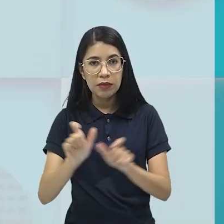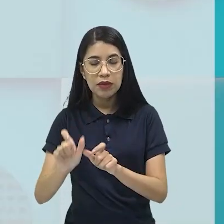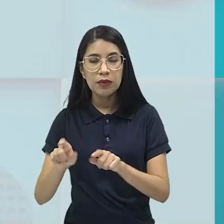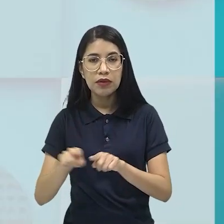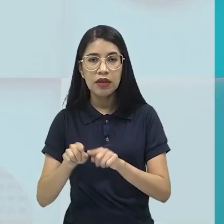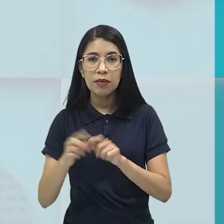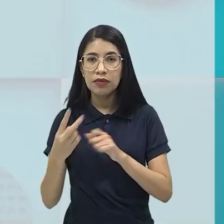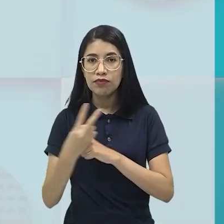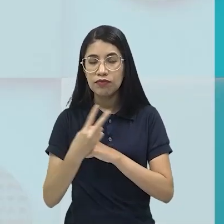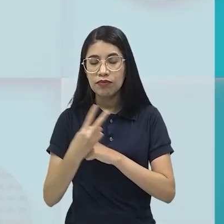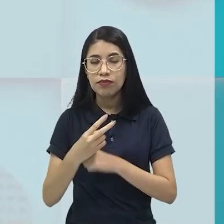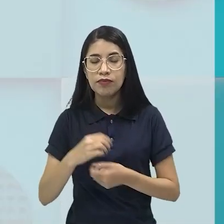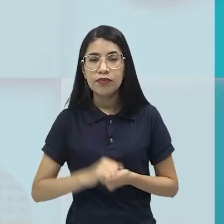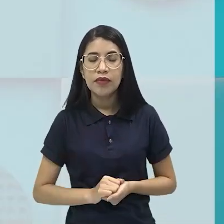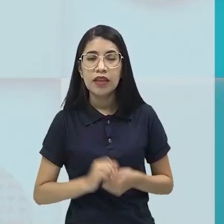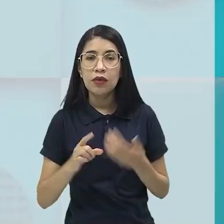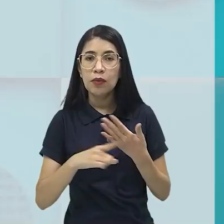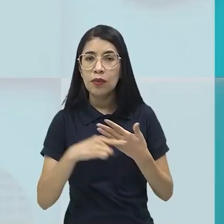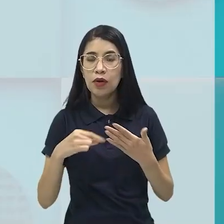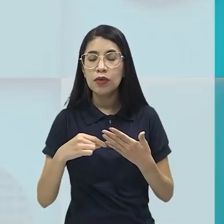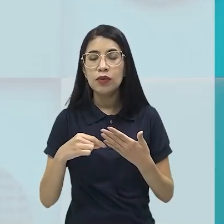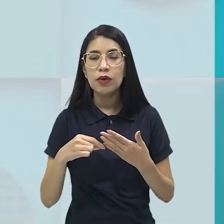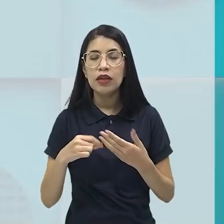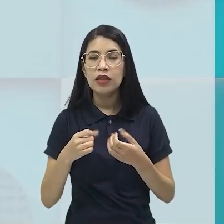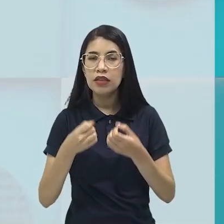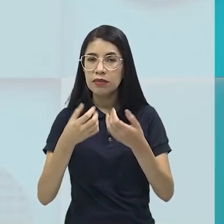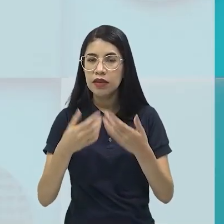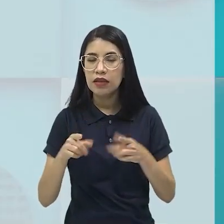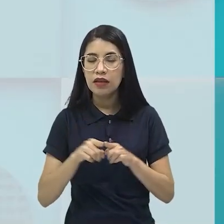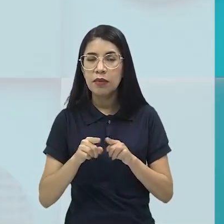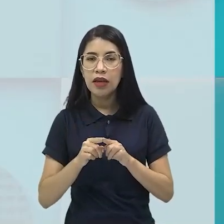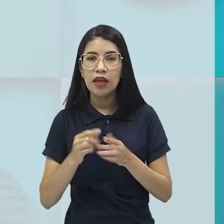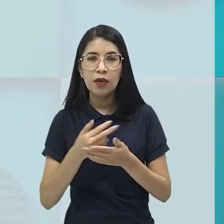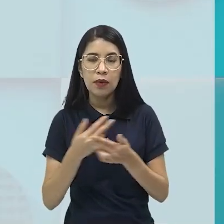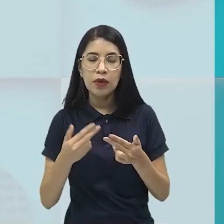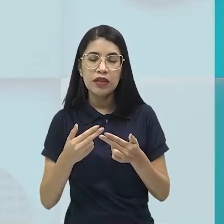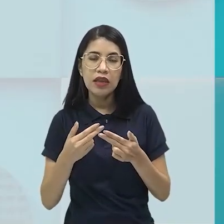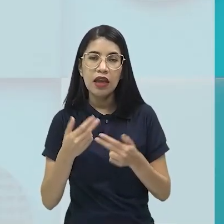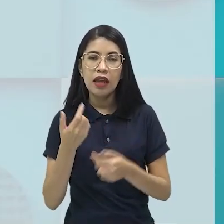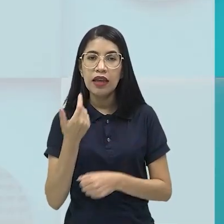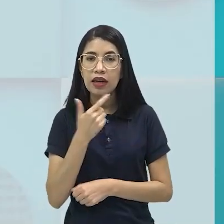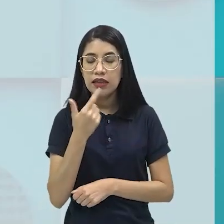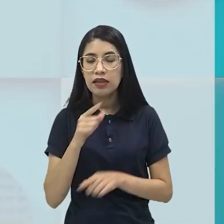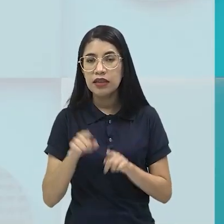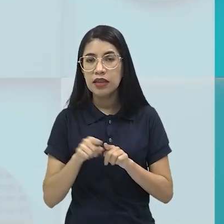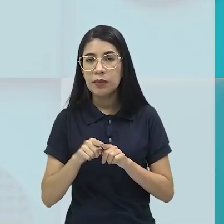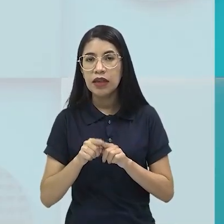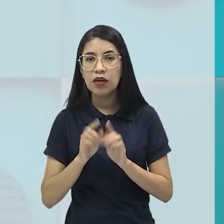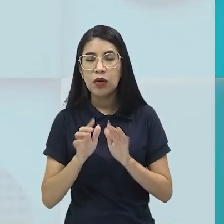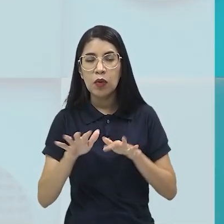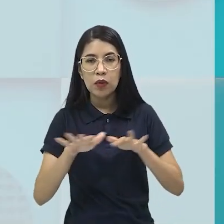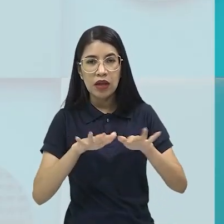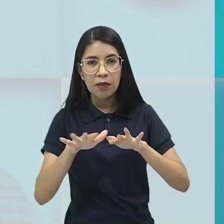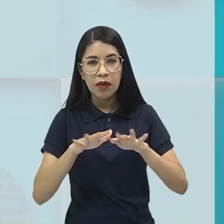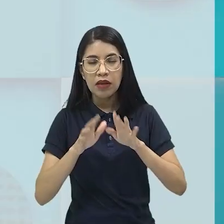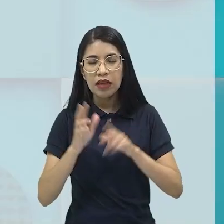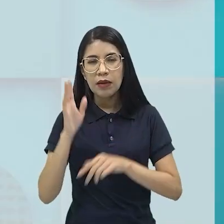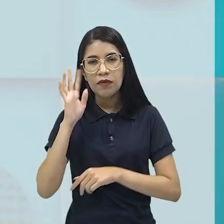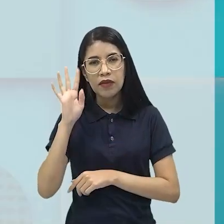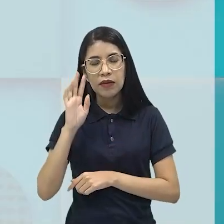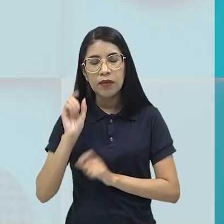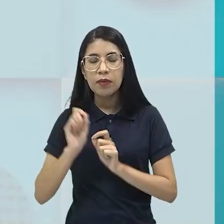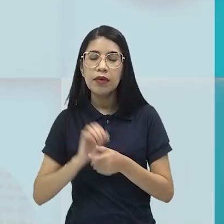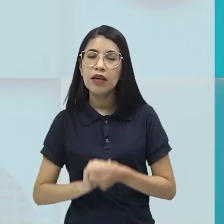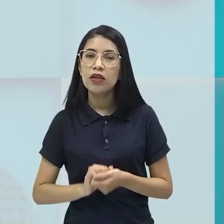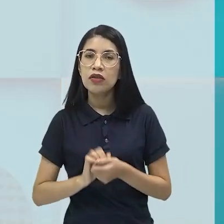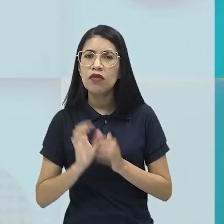vezes, perfeito? Então o Rubem Braga ele tem essa veia humorística, traz o terremoto, você pensa que vai focar na destruição, mas na